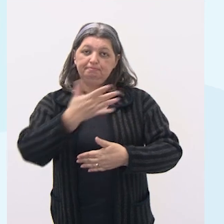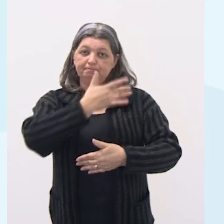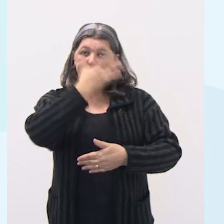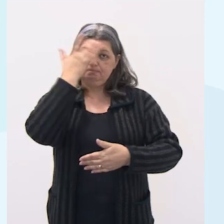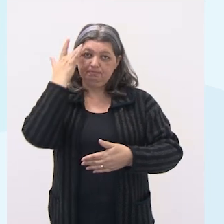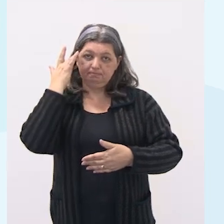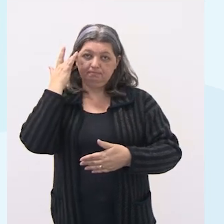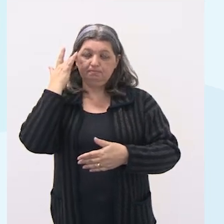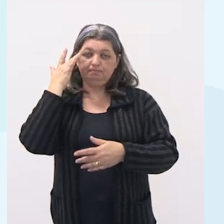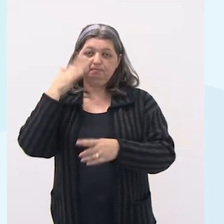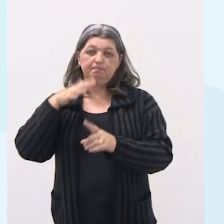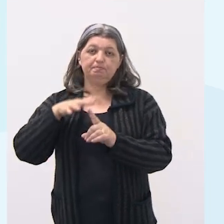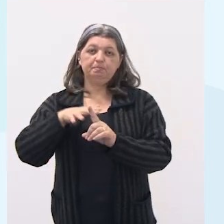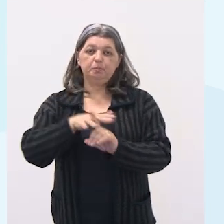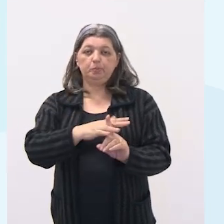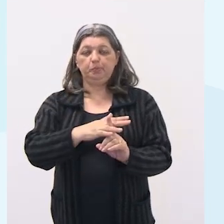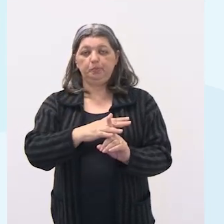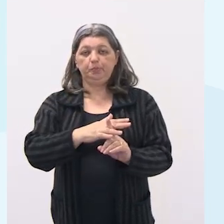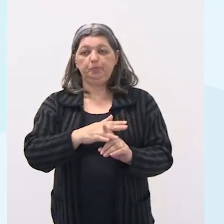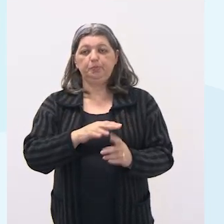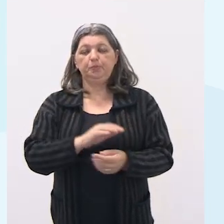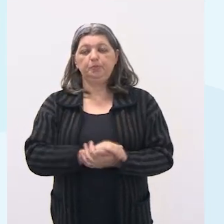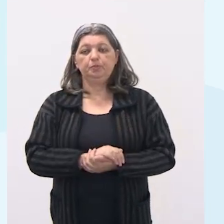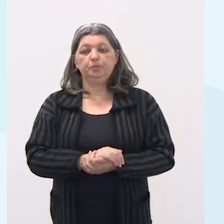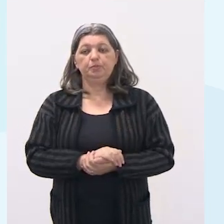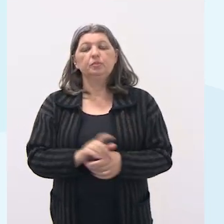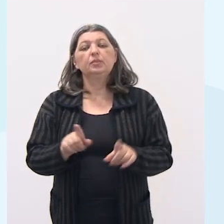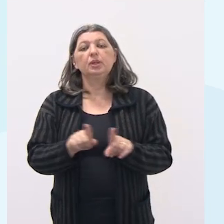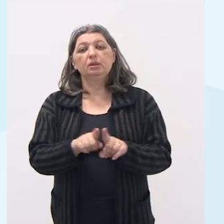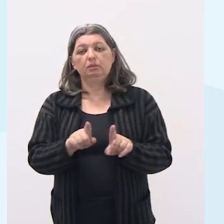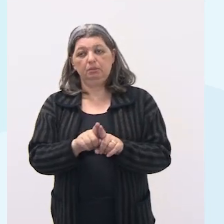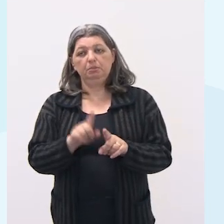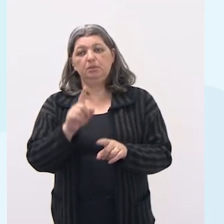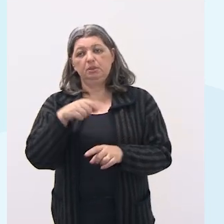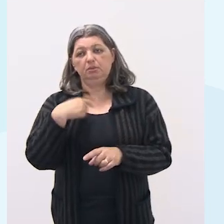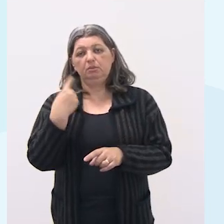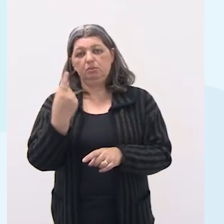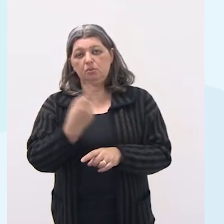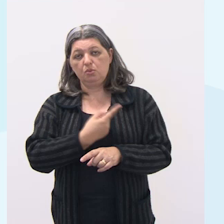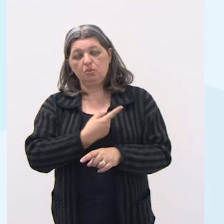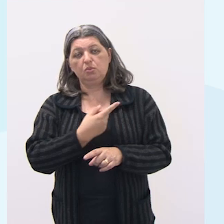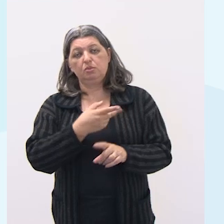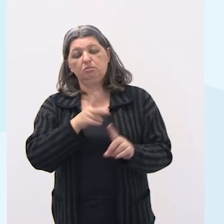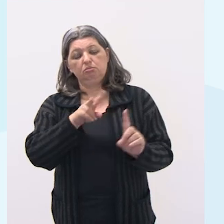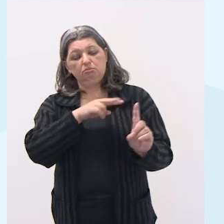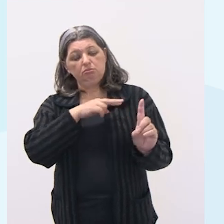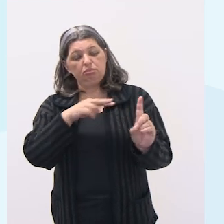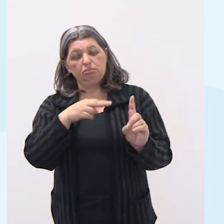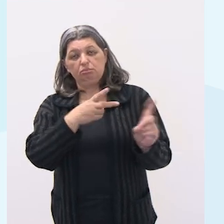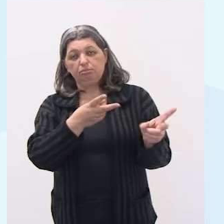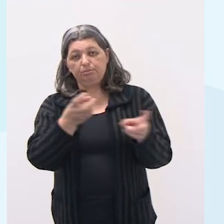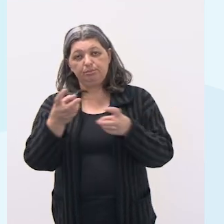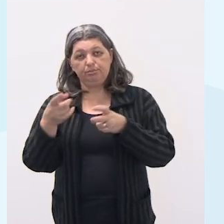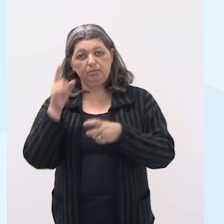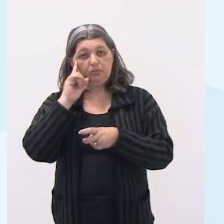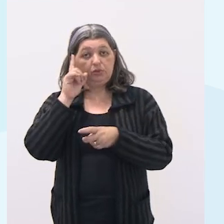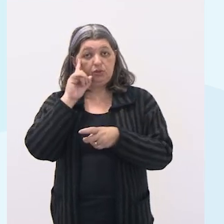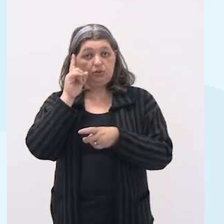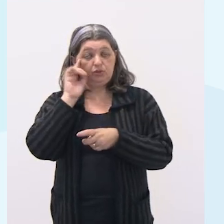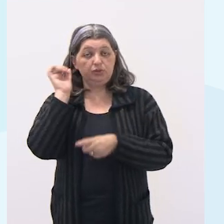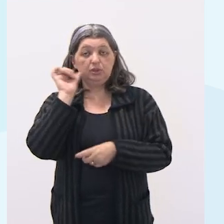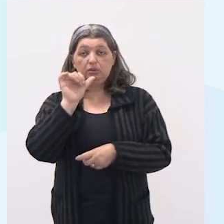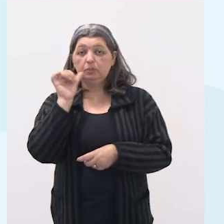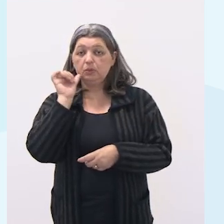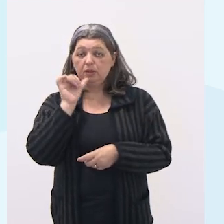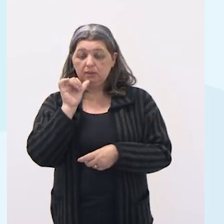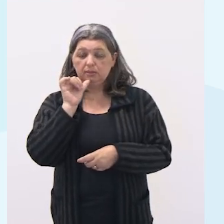dessa sociedade. Também, como nós olhamos o cotidiano dessas mulheres,